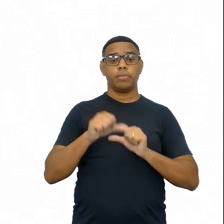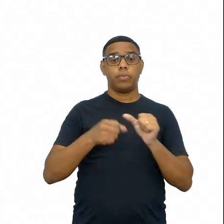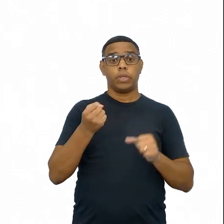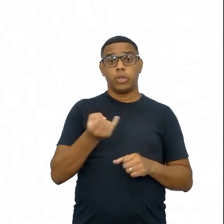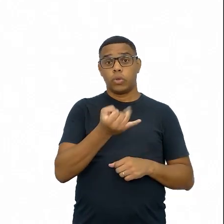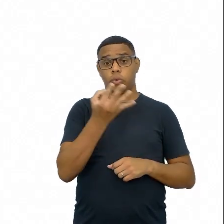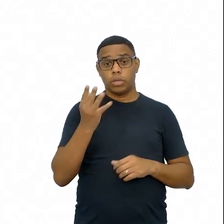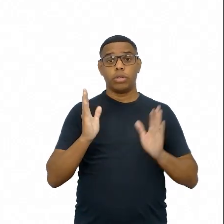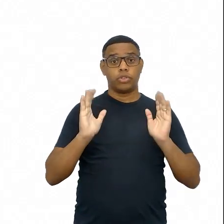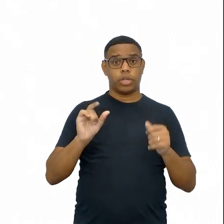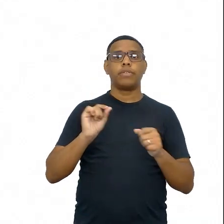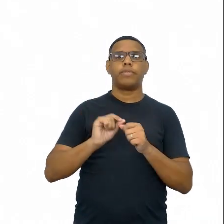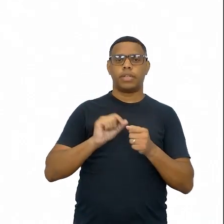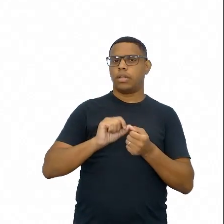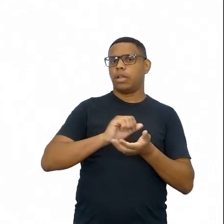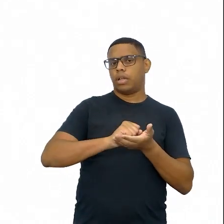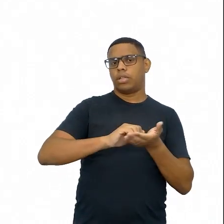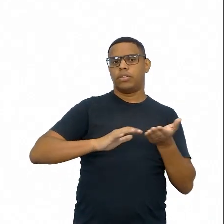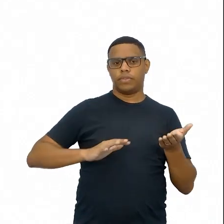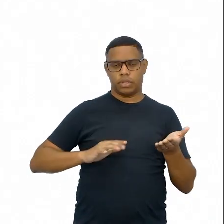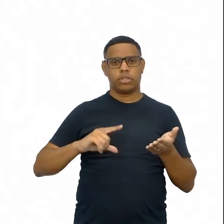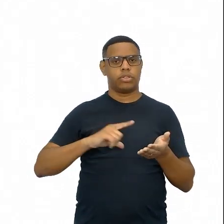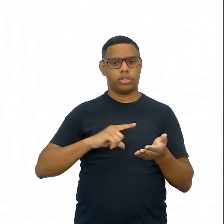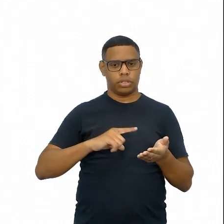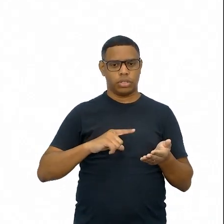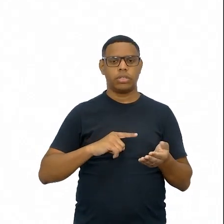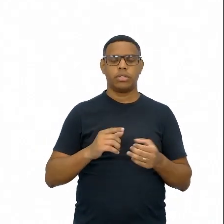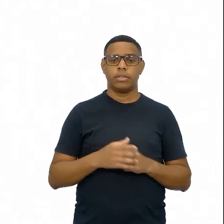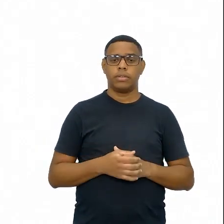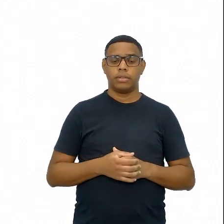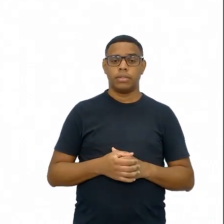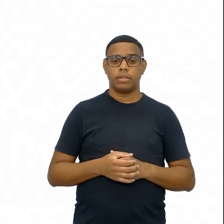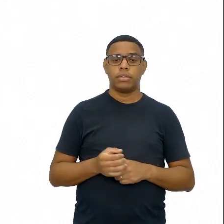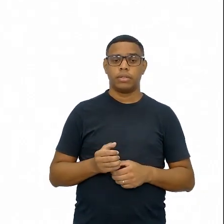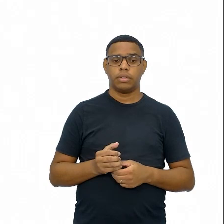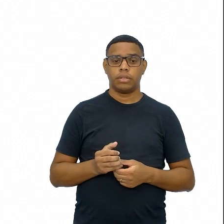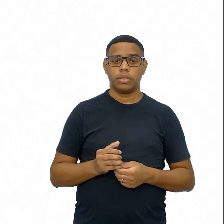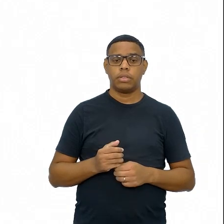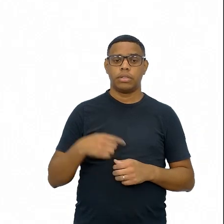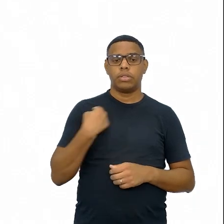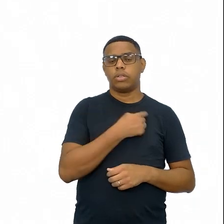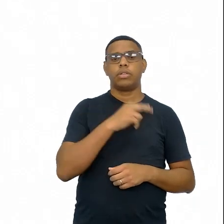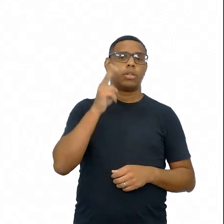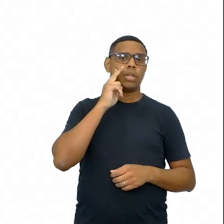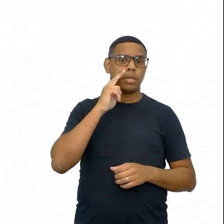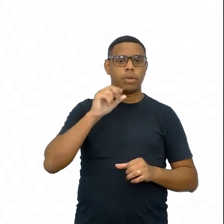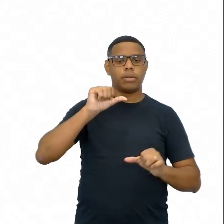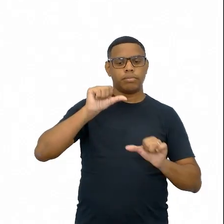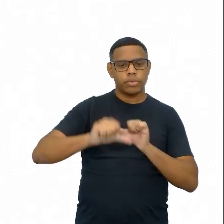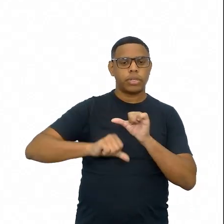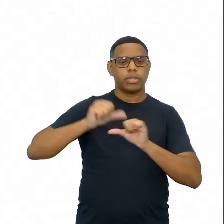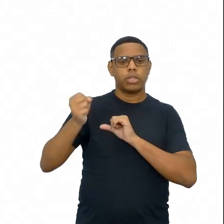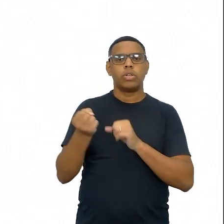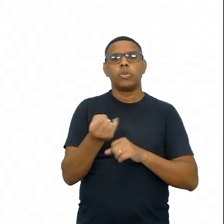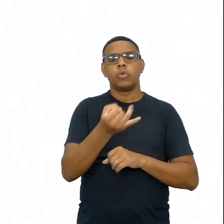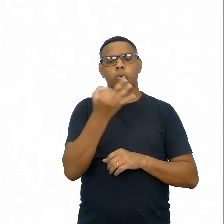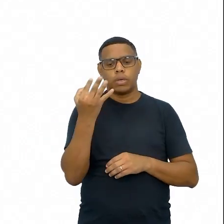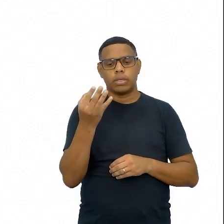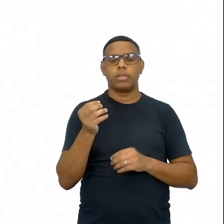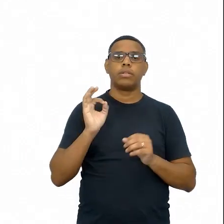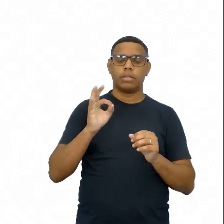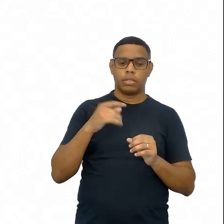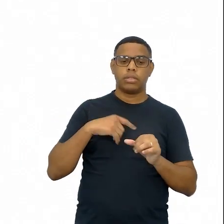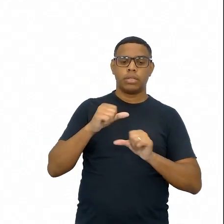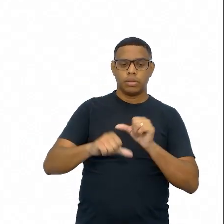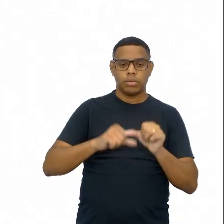porque eles já fizeram essa atividade, né, a gente vai retomando e mudando as quantidades aqui, né, para